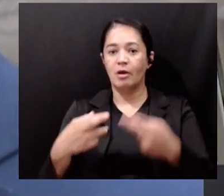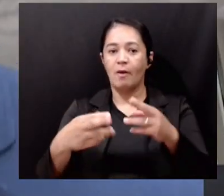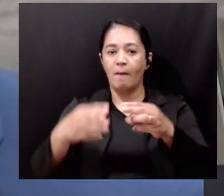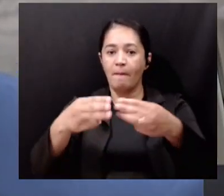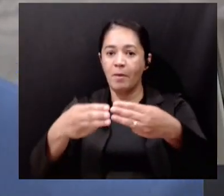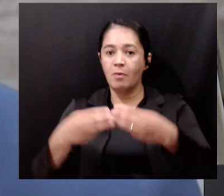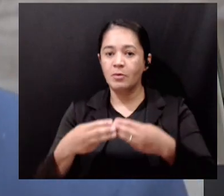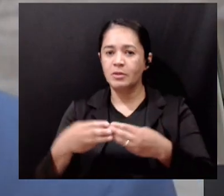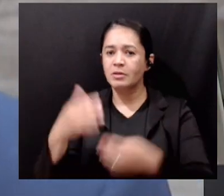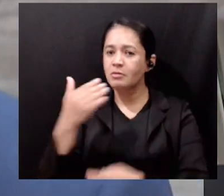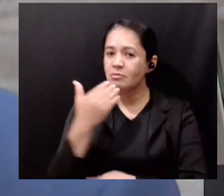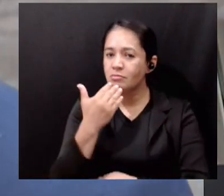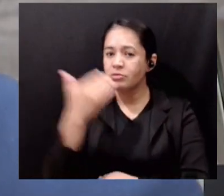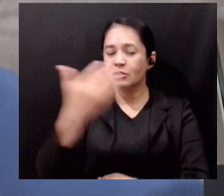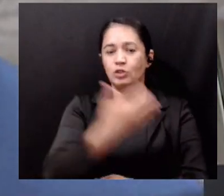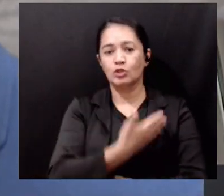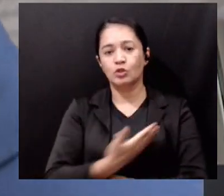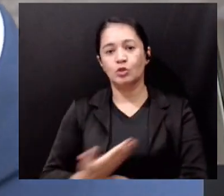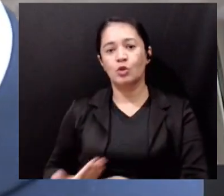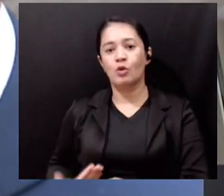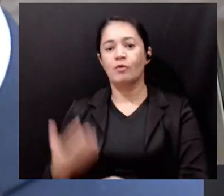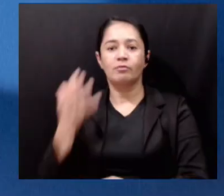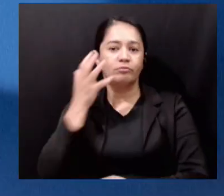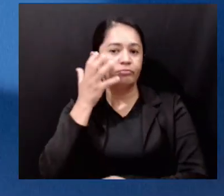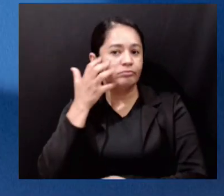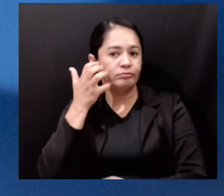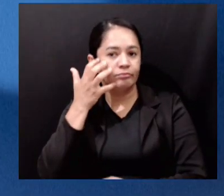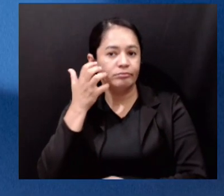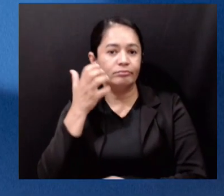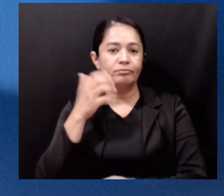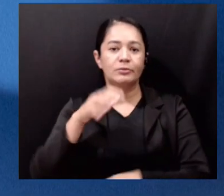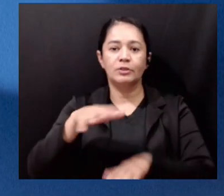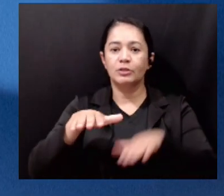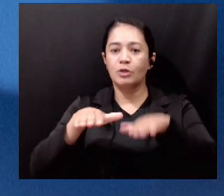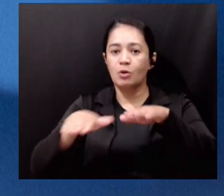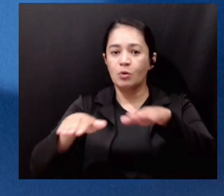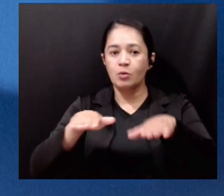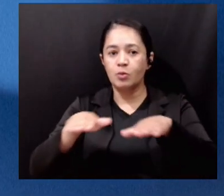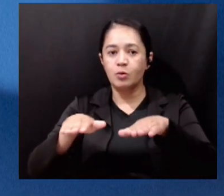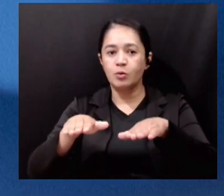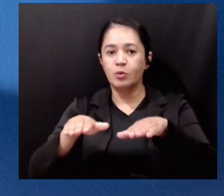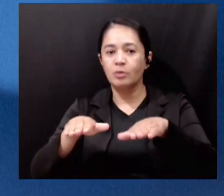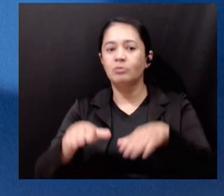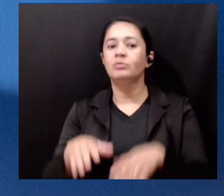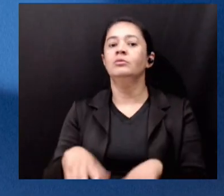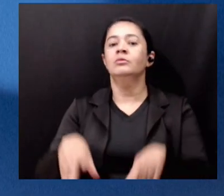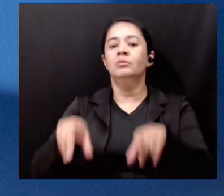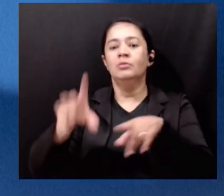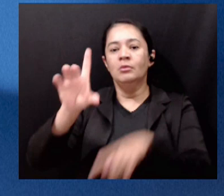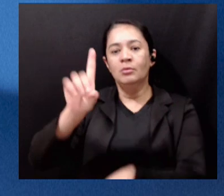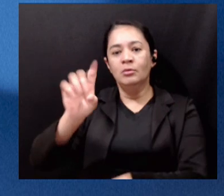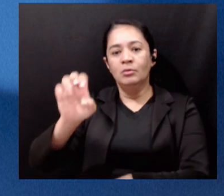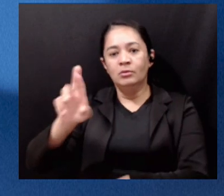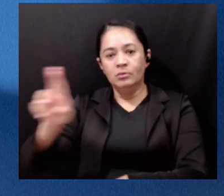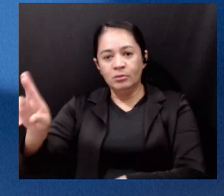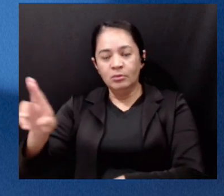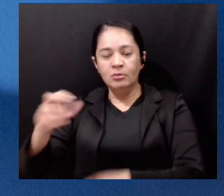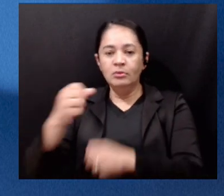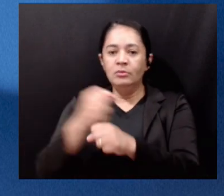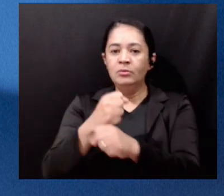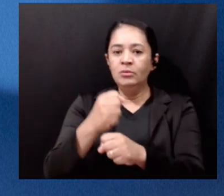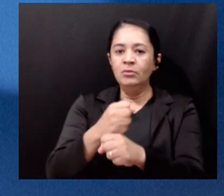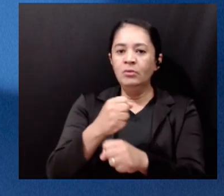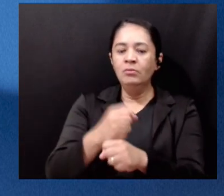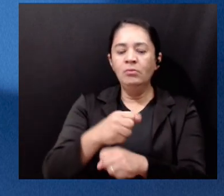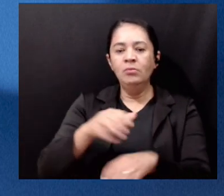o governo estadual e o Departamento de Estradas de Rodagem à retificação e correção na obra da rodovia Miguel Melhado